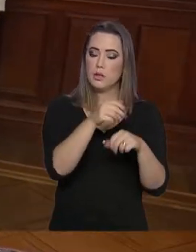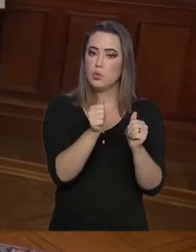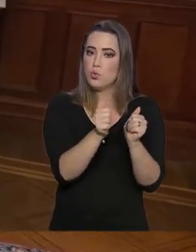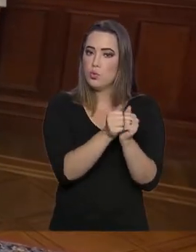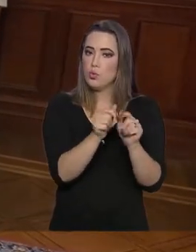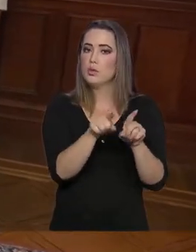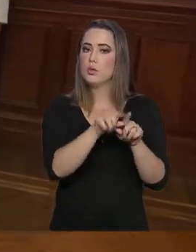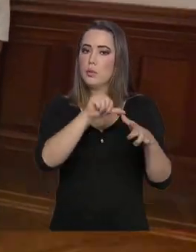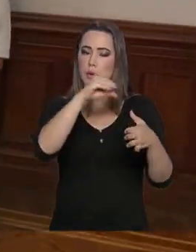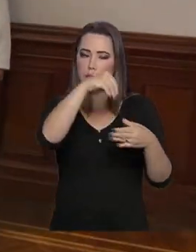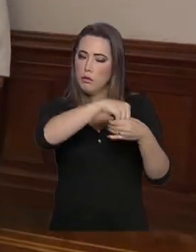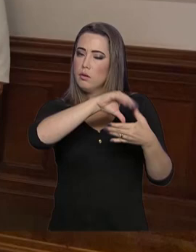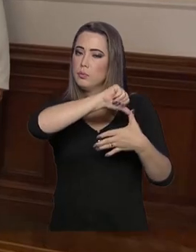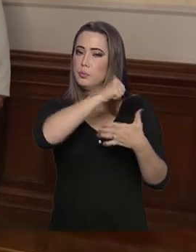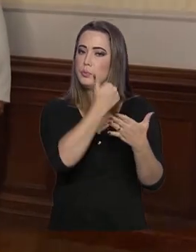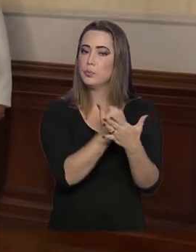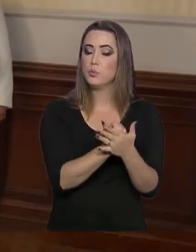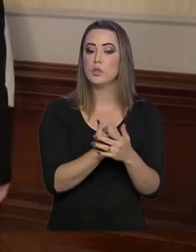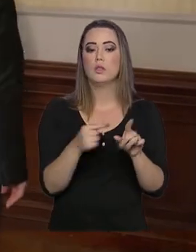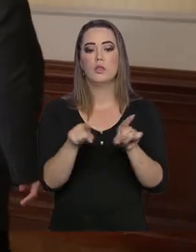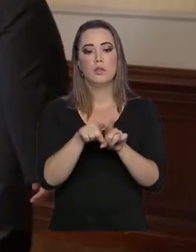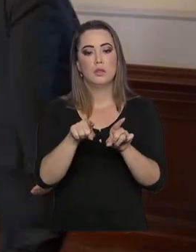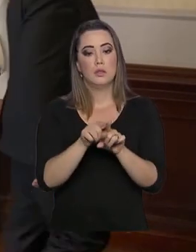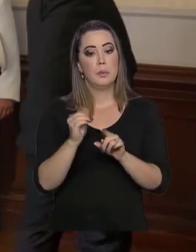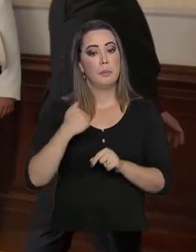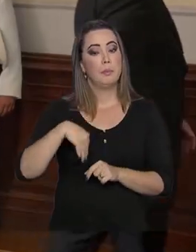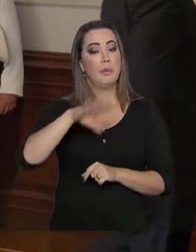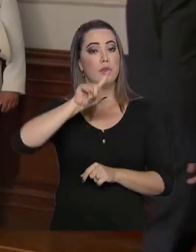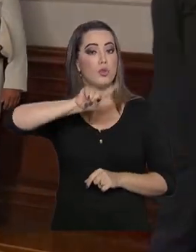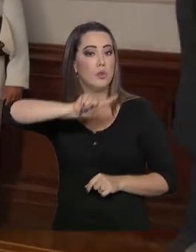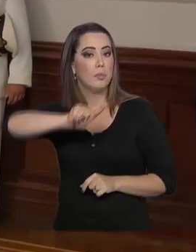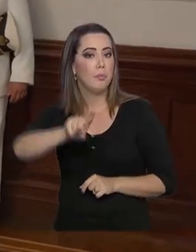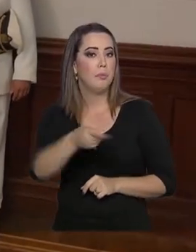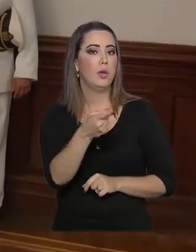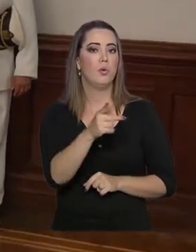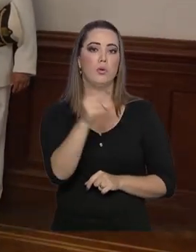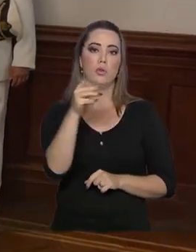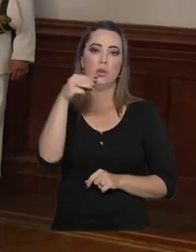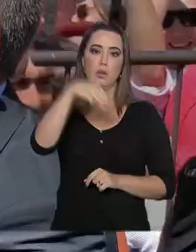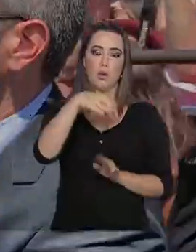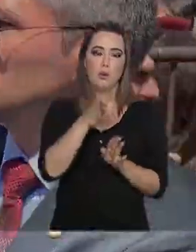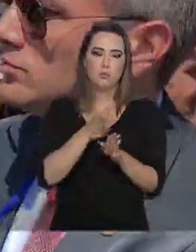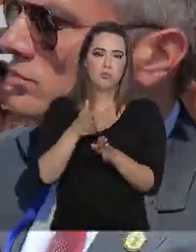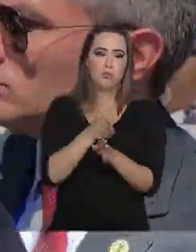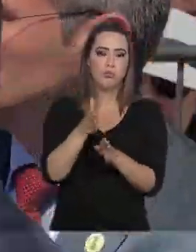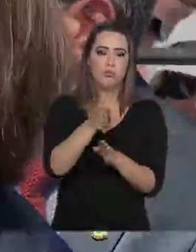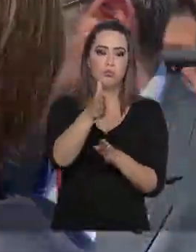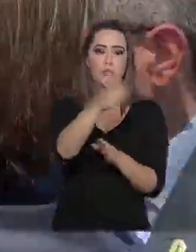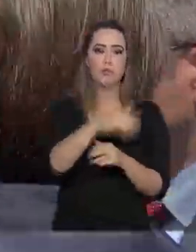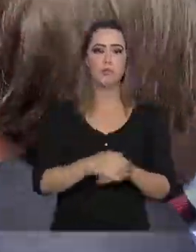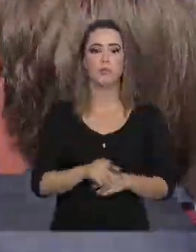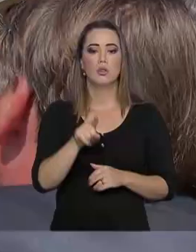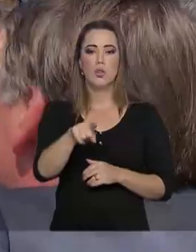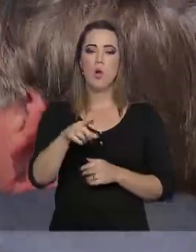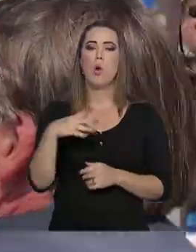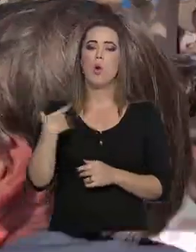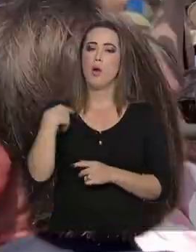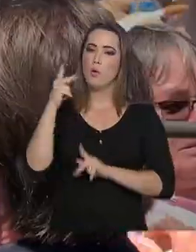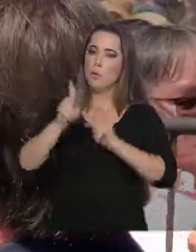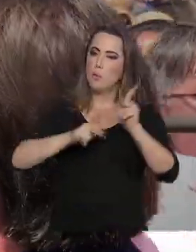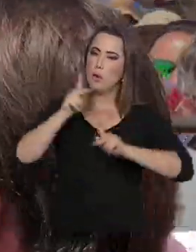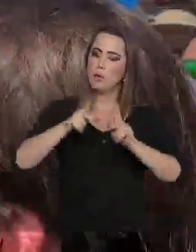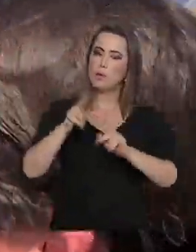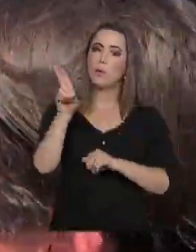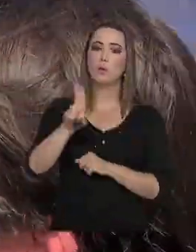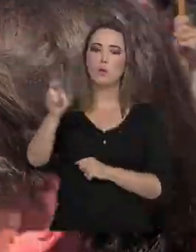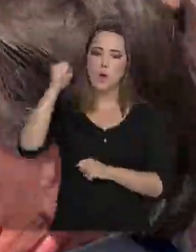E, além da economia, Brasil e Uruguai possuem mais de mil quilômetros de fronteiras em comum. Muito saudado pelo povo uruguaio,